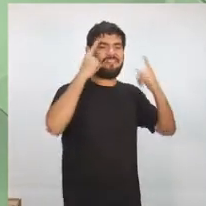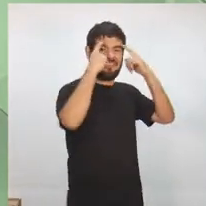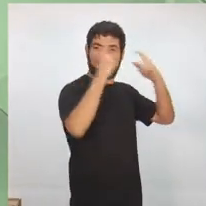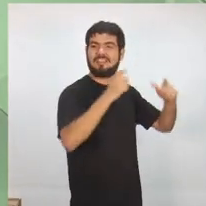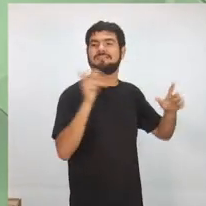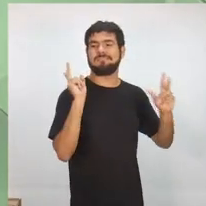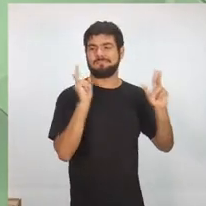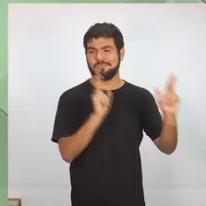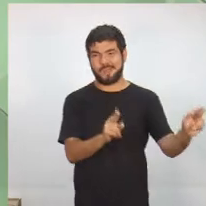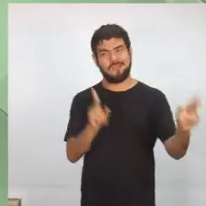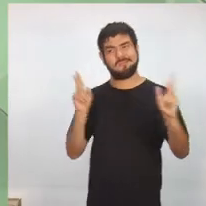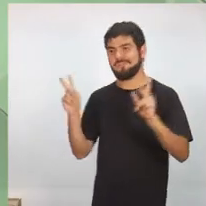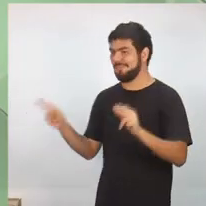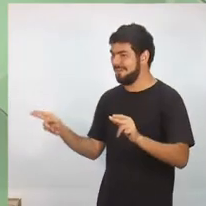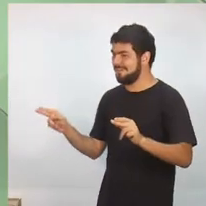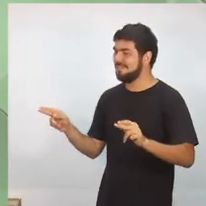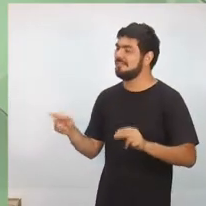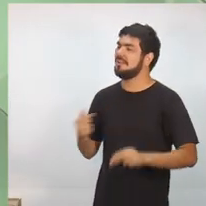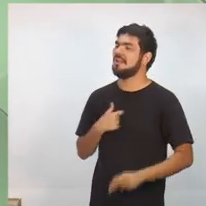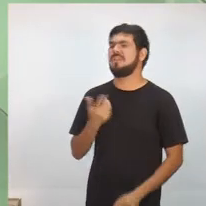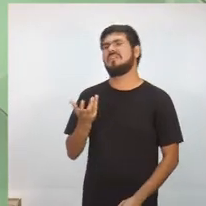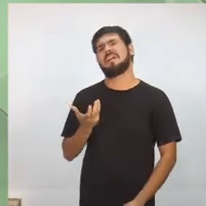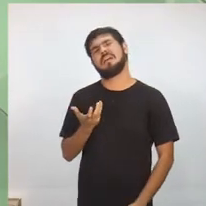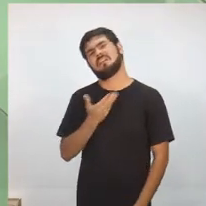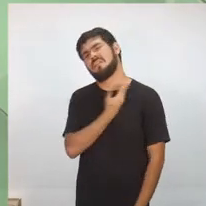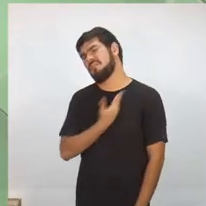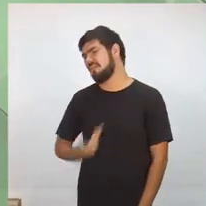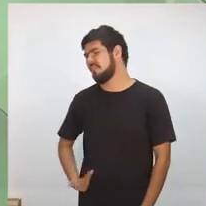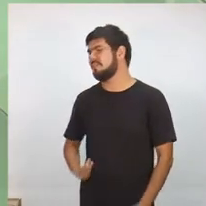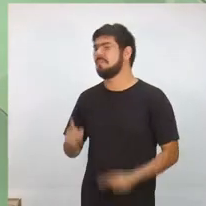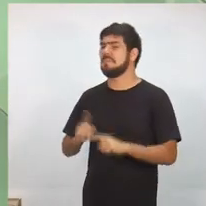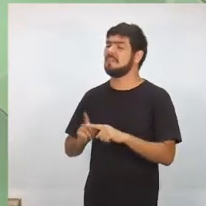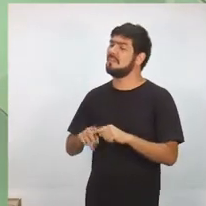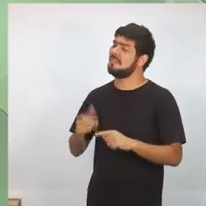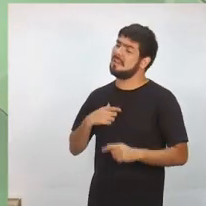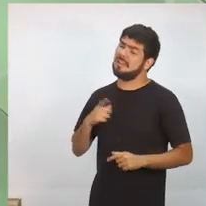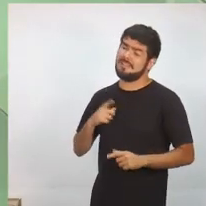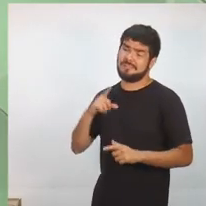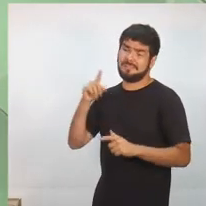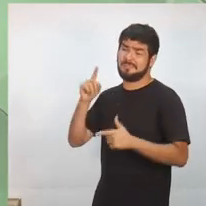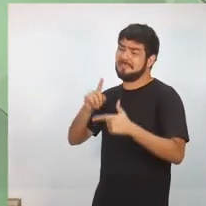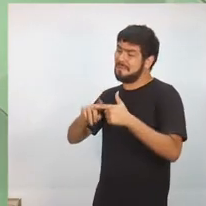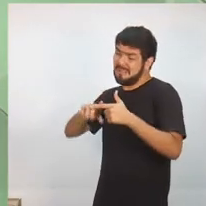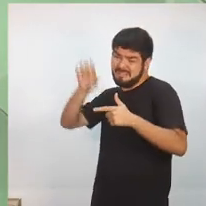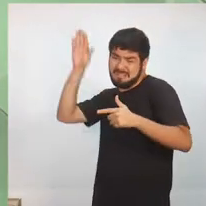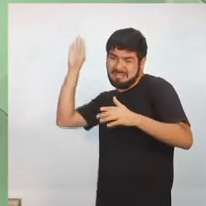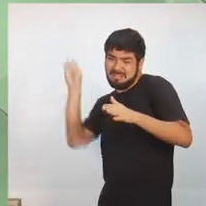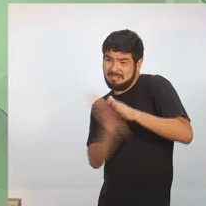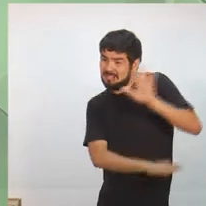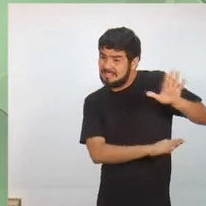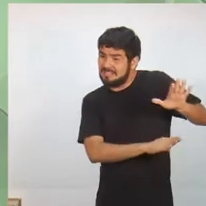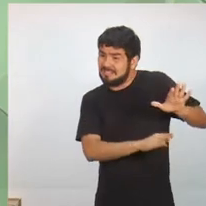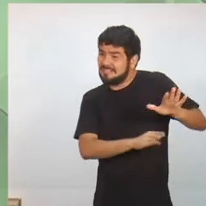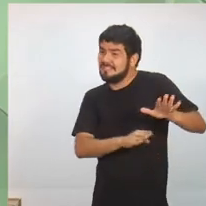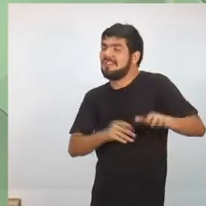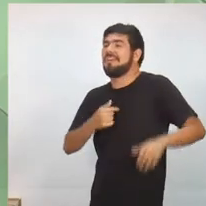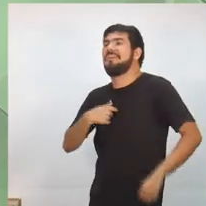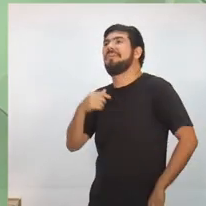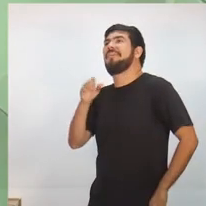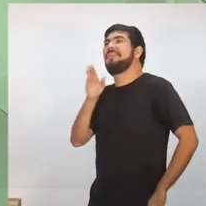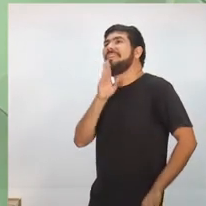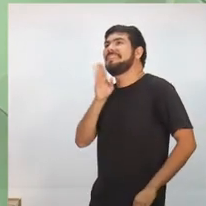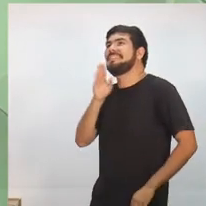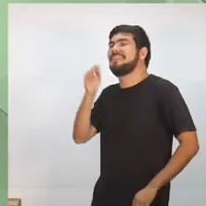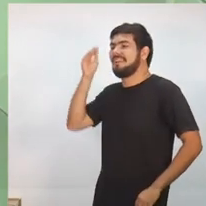Eu quero ser governador porque eu quero ajudar a resolver problemas como esse. Nós precisamos de gente como a gente, de pessoas que entendem a